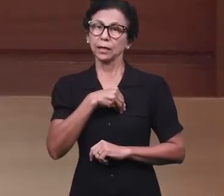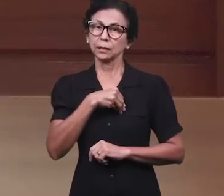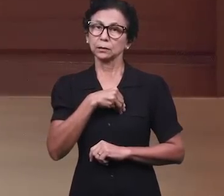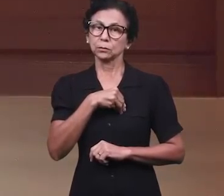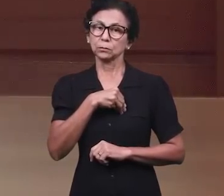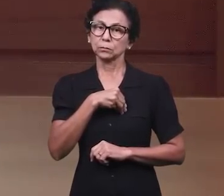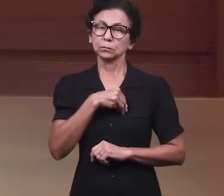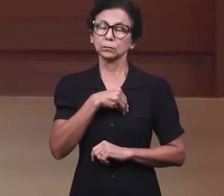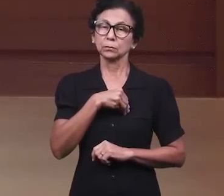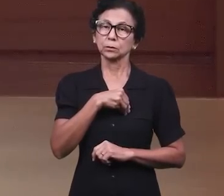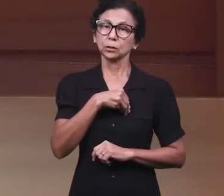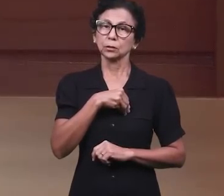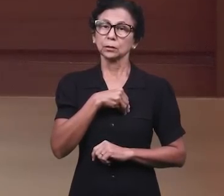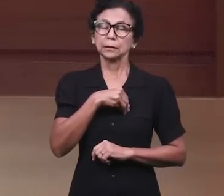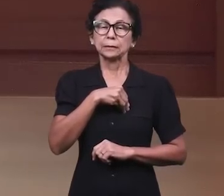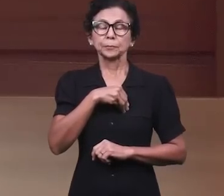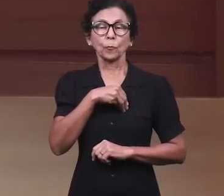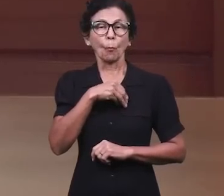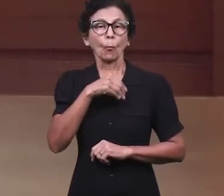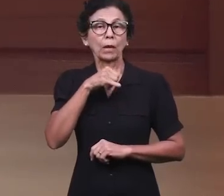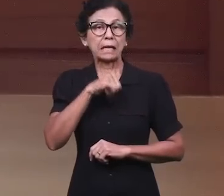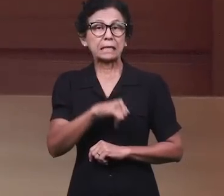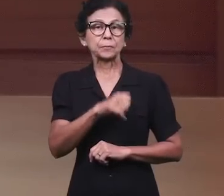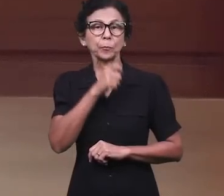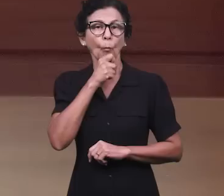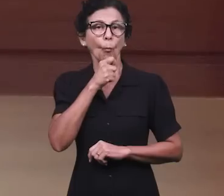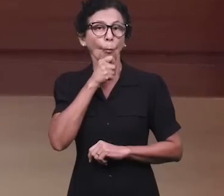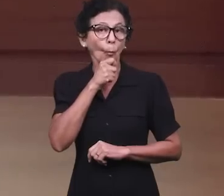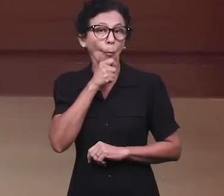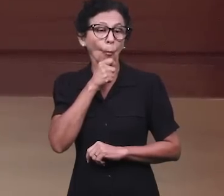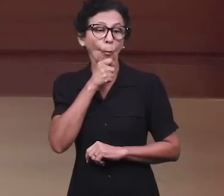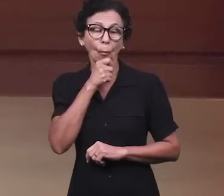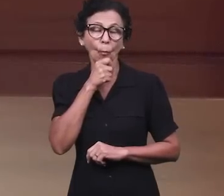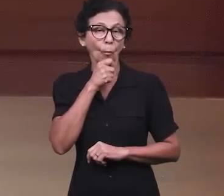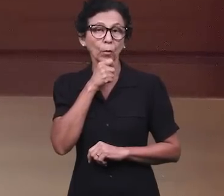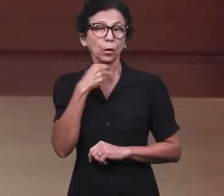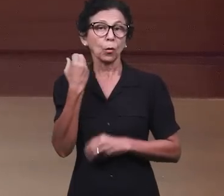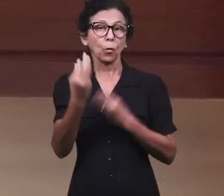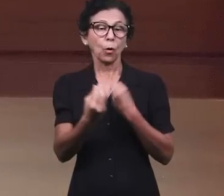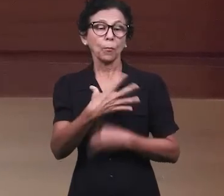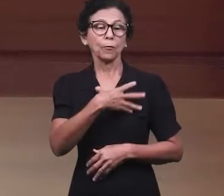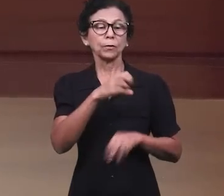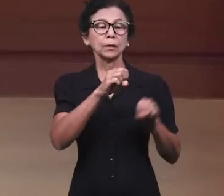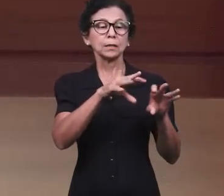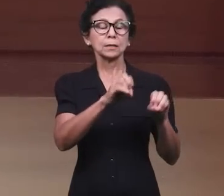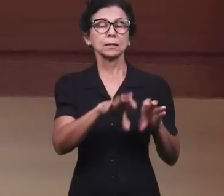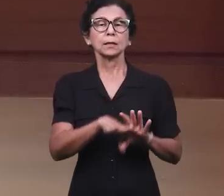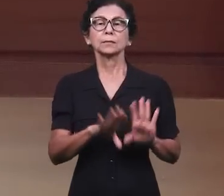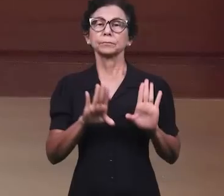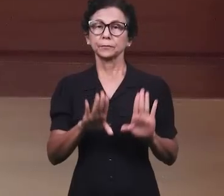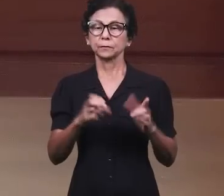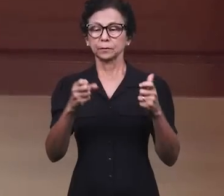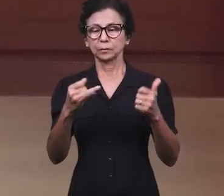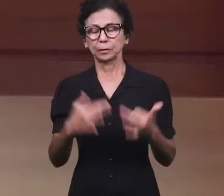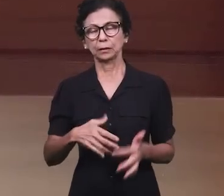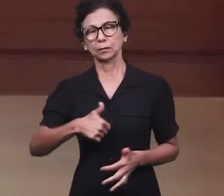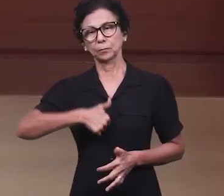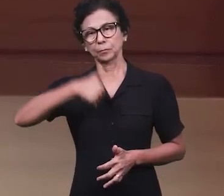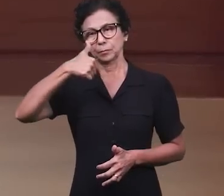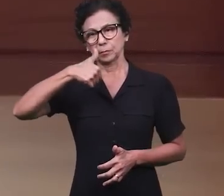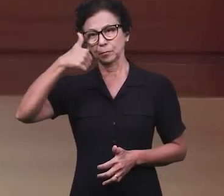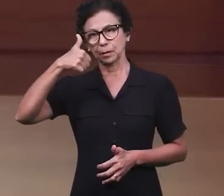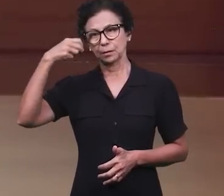não estivesse no coração do pai, como você iria ensinar o filho? Então é aquele ponto, né? É preciso